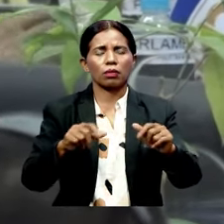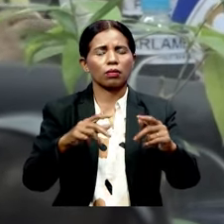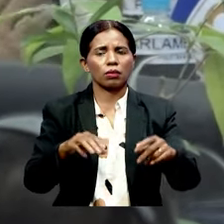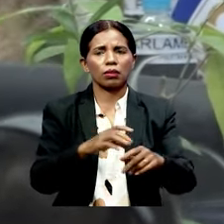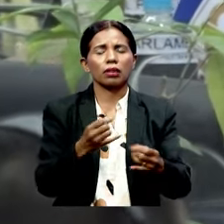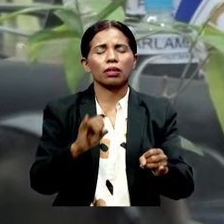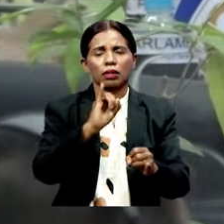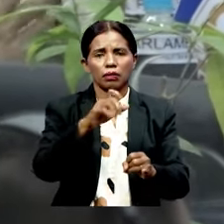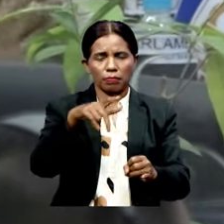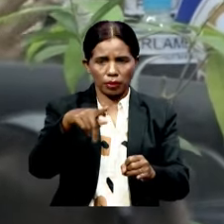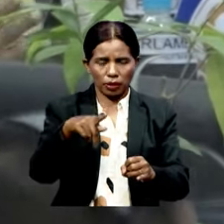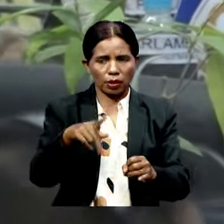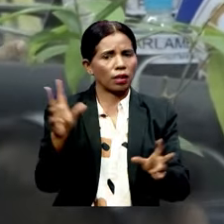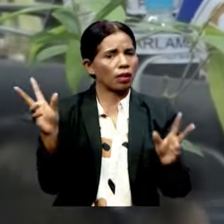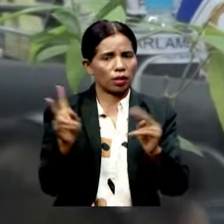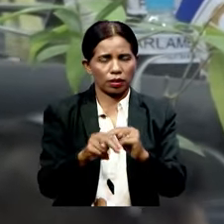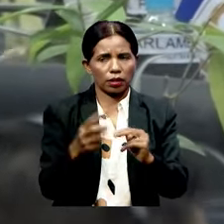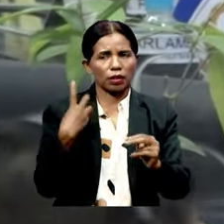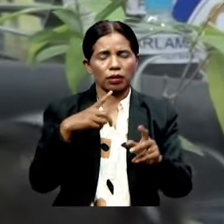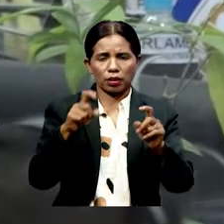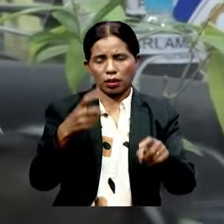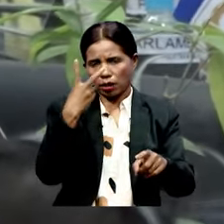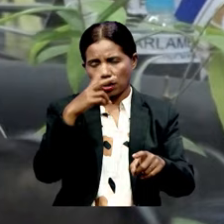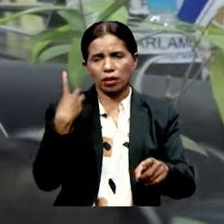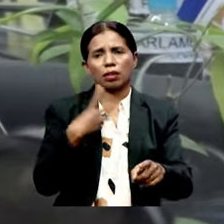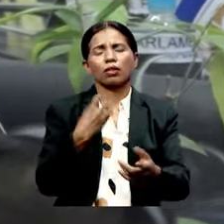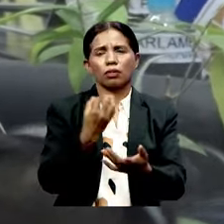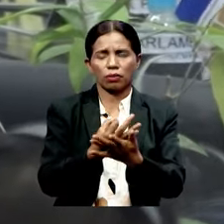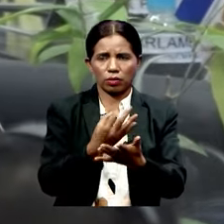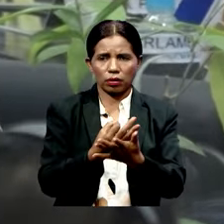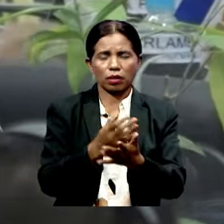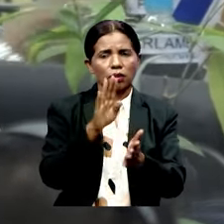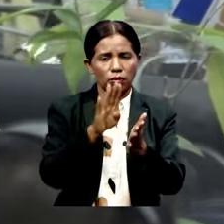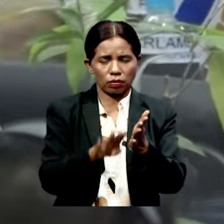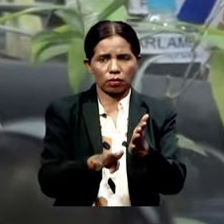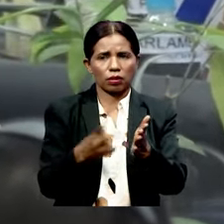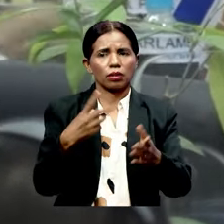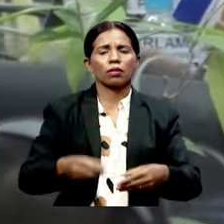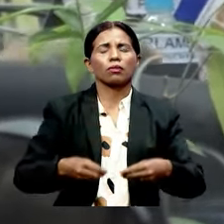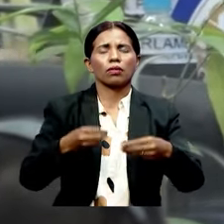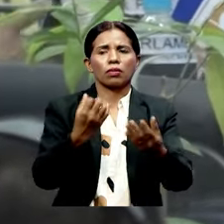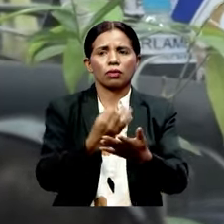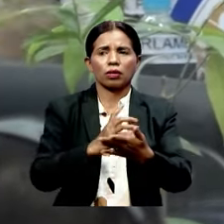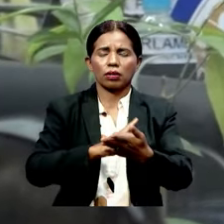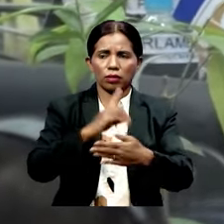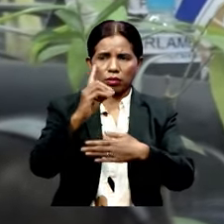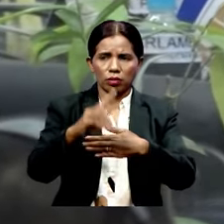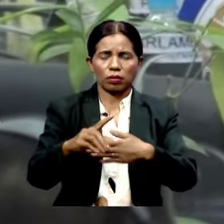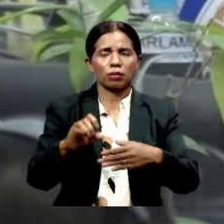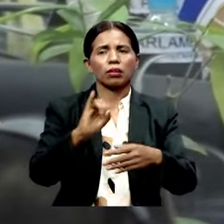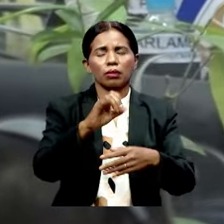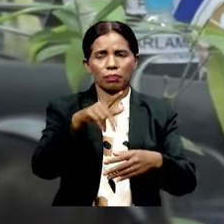negra né tama ita tem que reiter no osan né limitar ita for osan ou desenvolve ou tem ou empresa ou tem